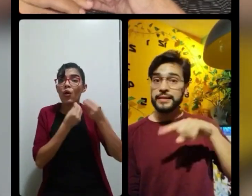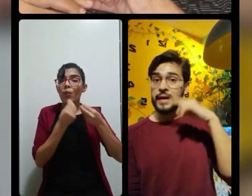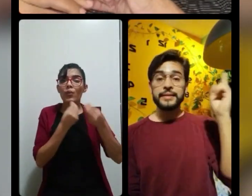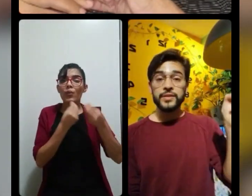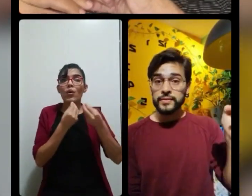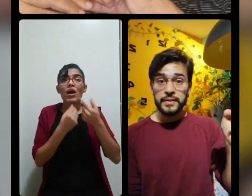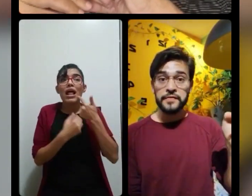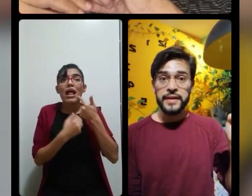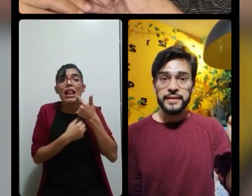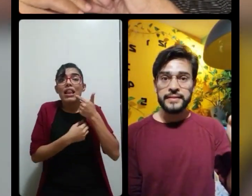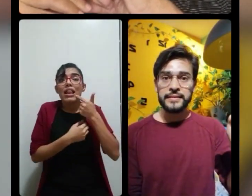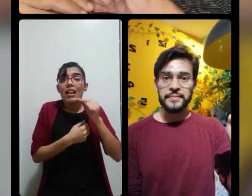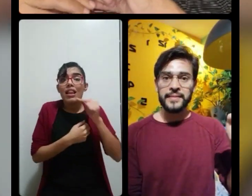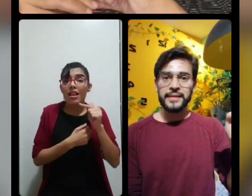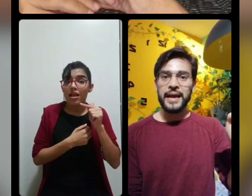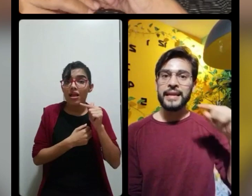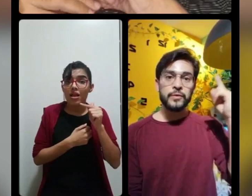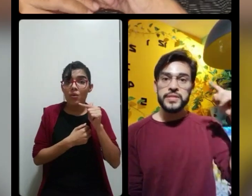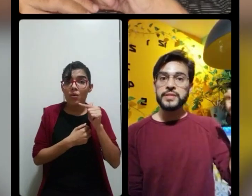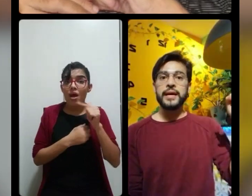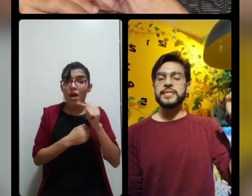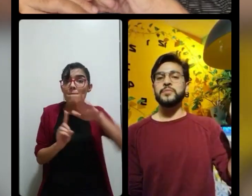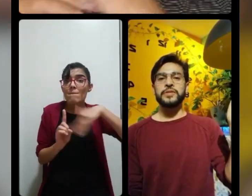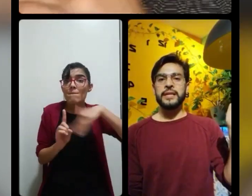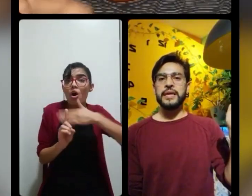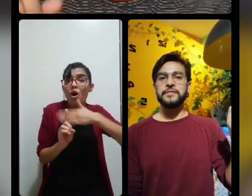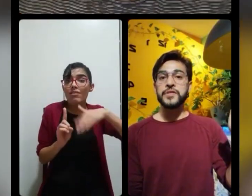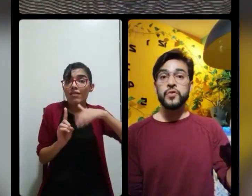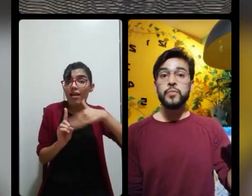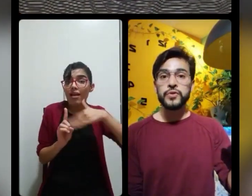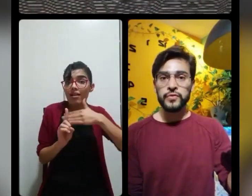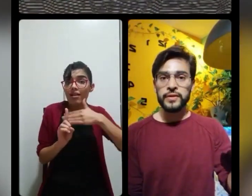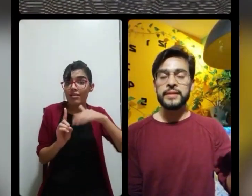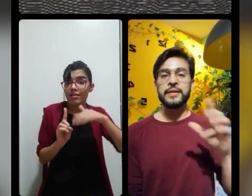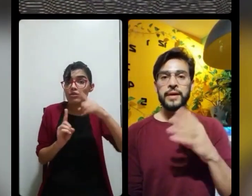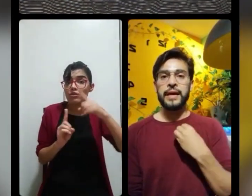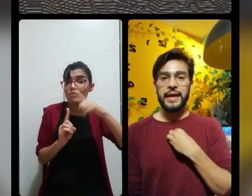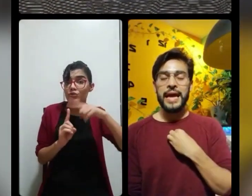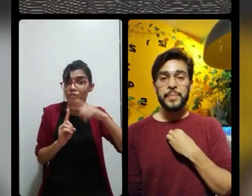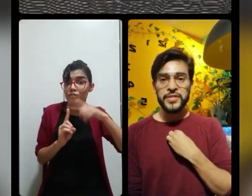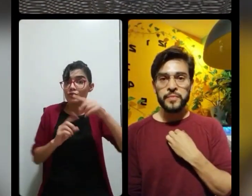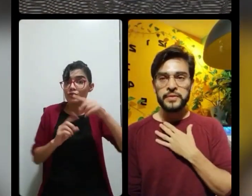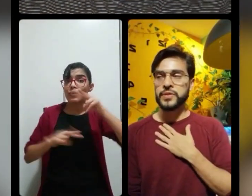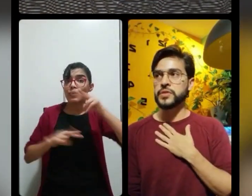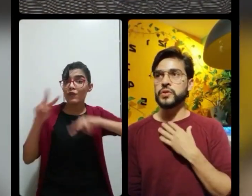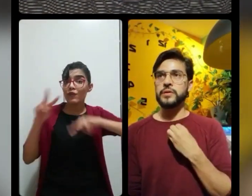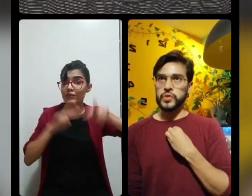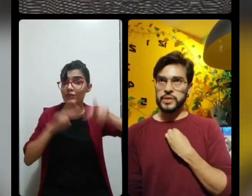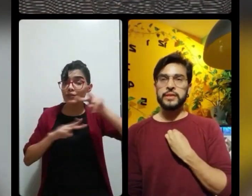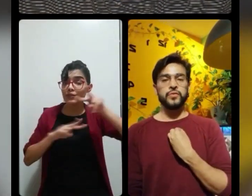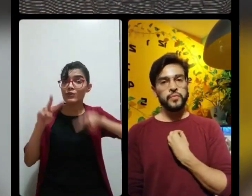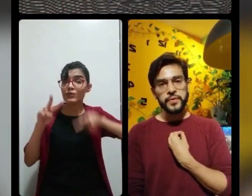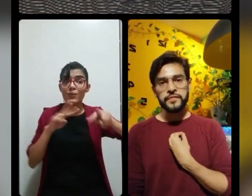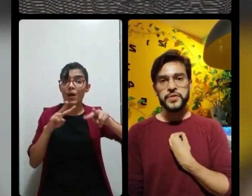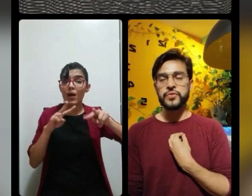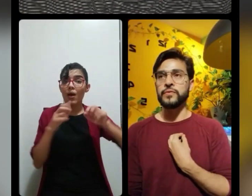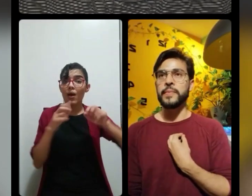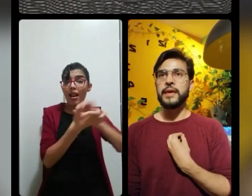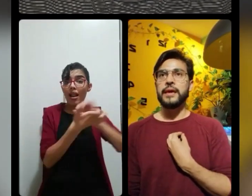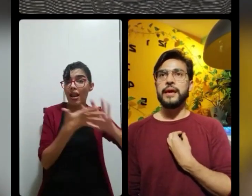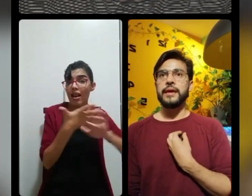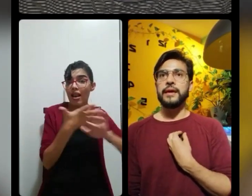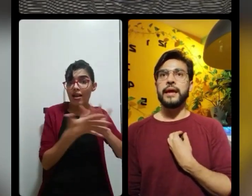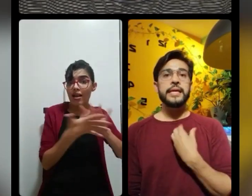numa modalidade diferente, que é a língua de sinais, de modalidade visual motora. Então, é mais ou menos isso que eu sinto como